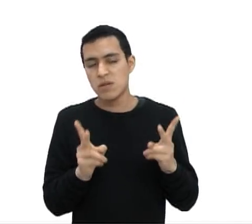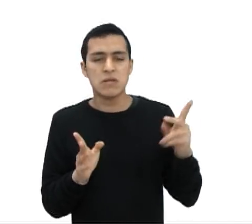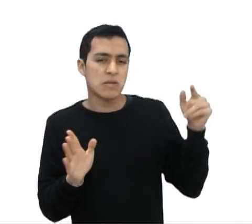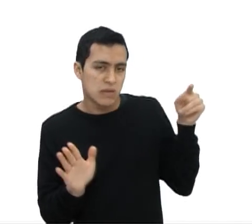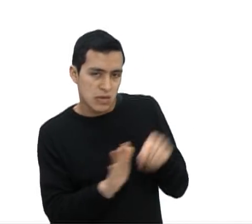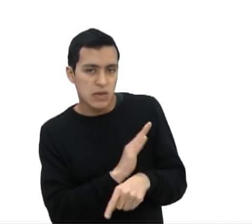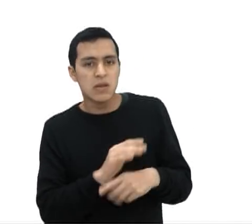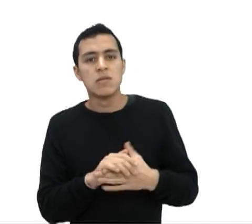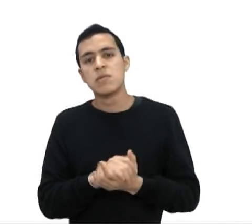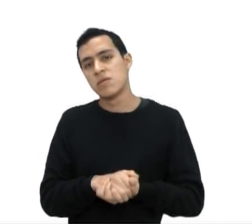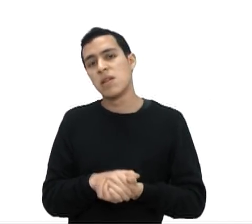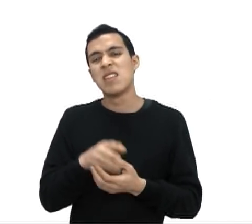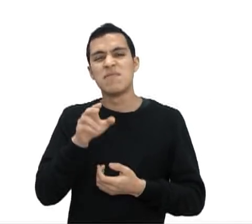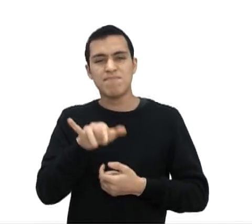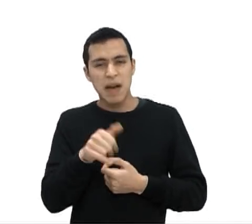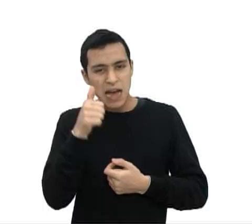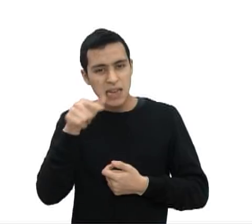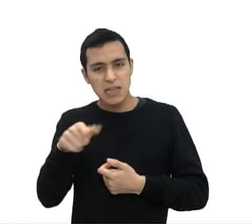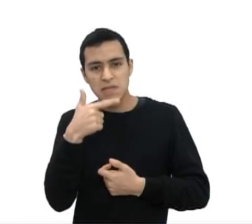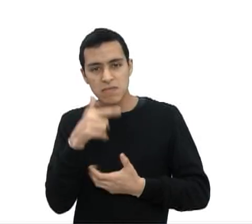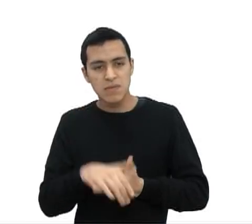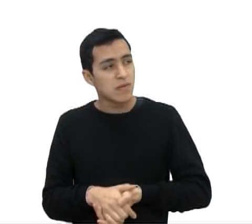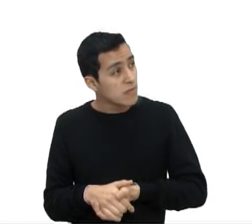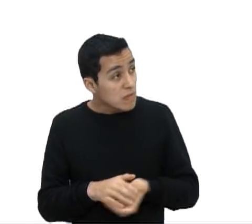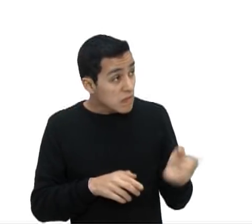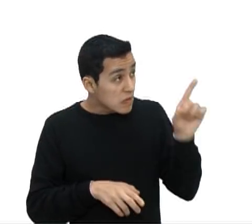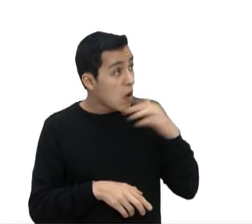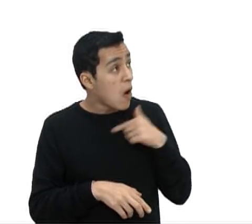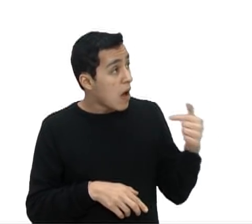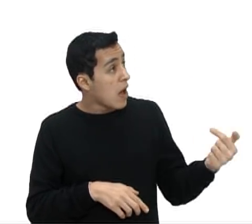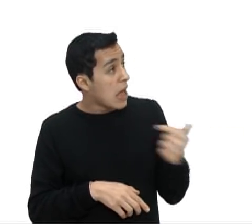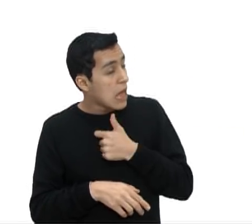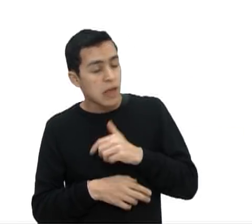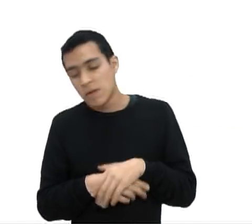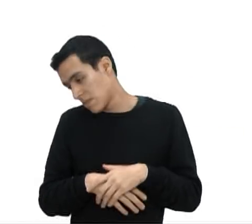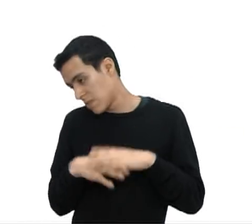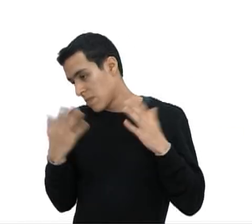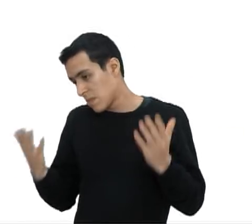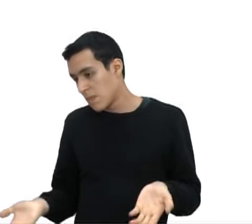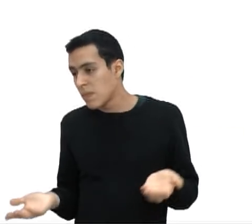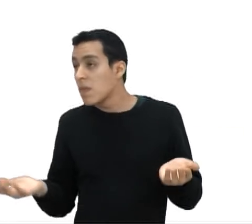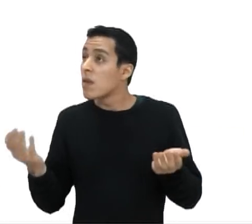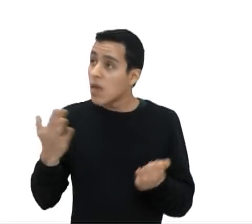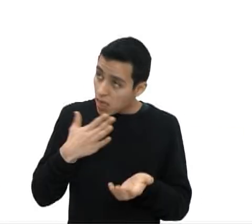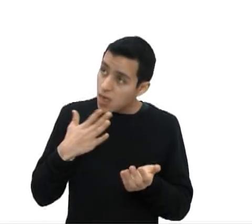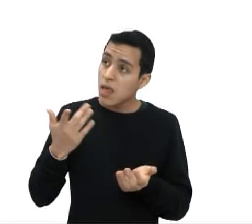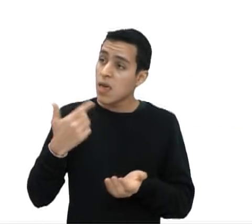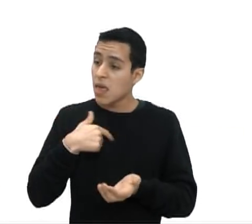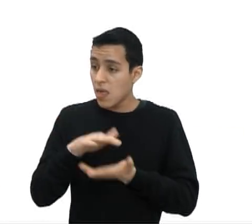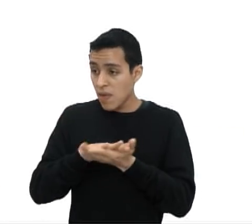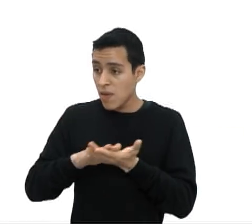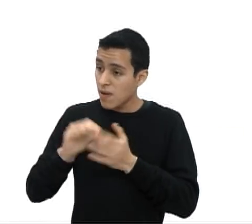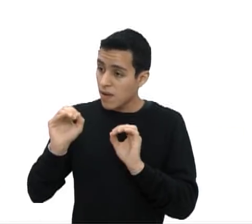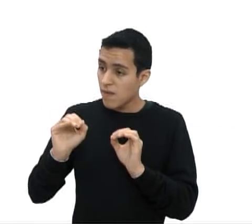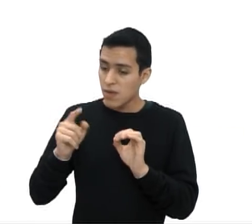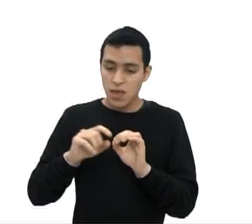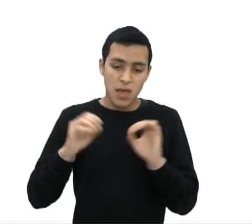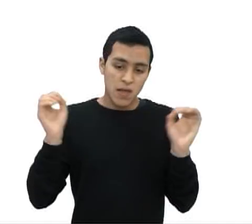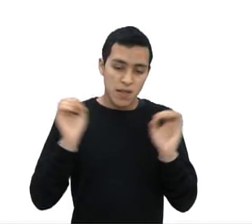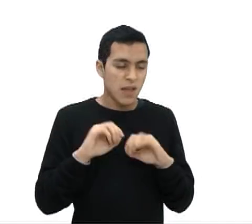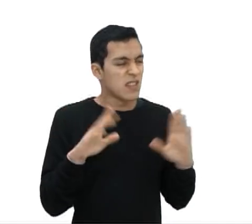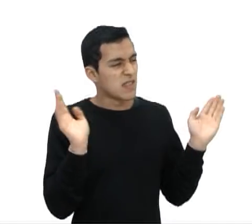Pergunta, Maria, sorrindo. Tu gosta de eu? O Tião, ó, dengosa. Eu sem tu não era nada. E a